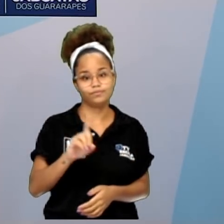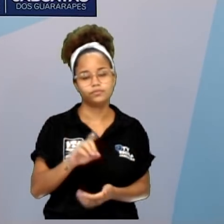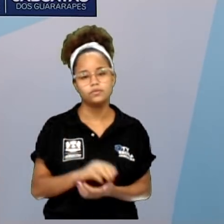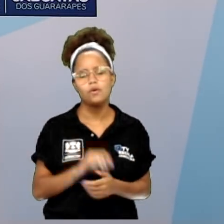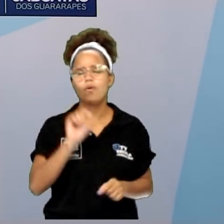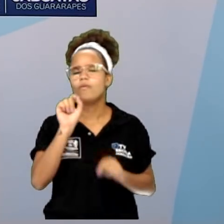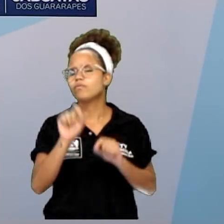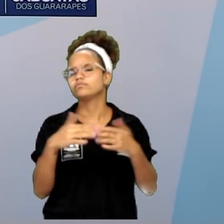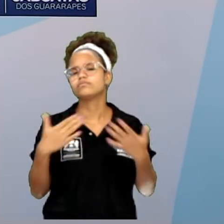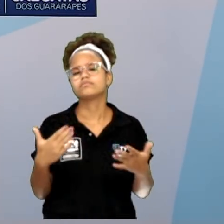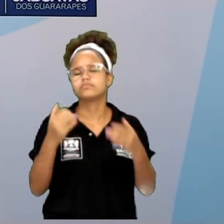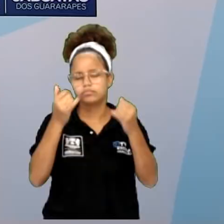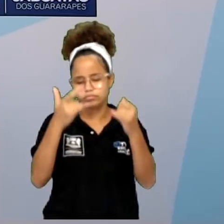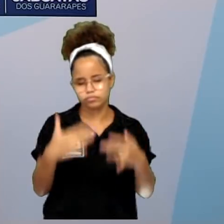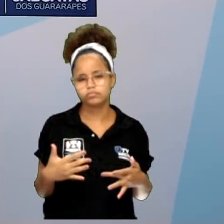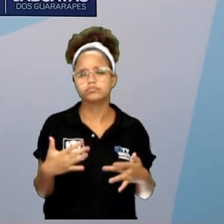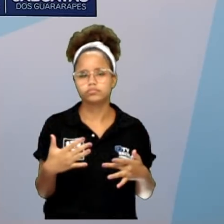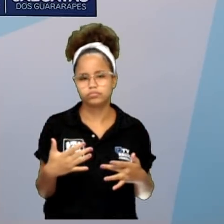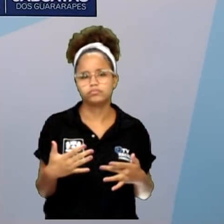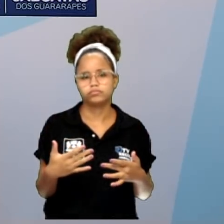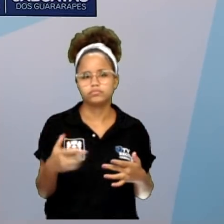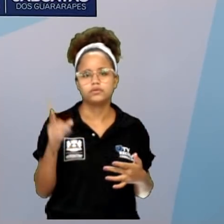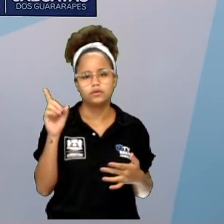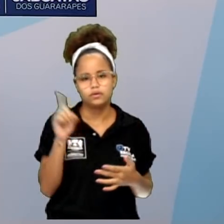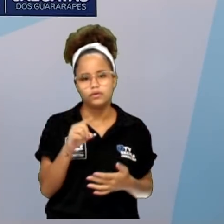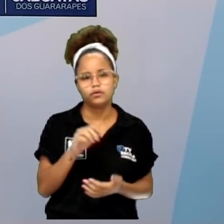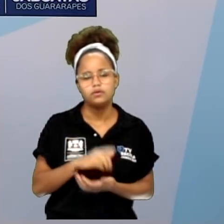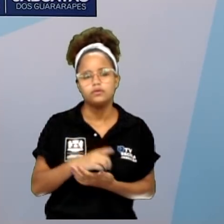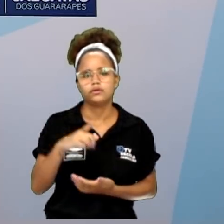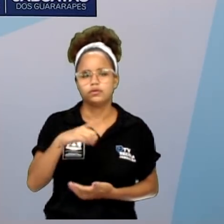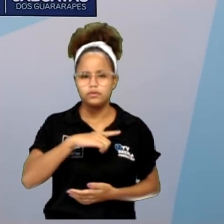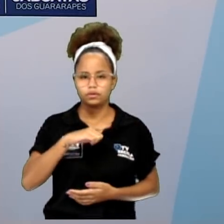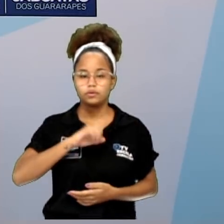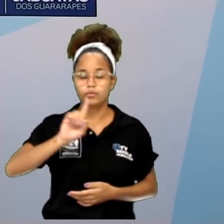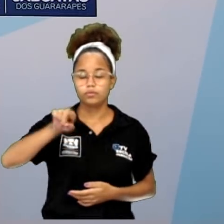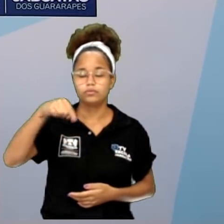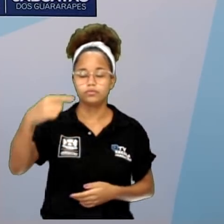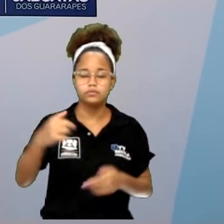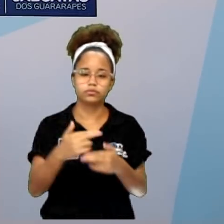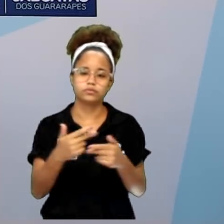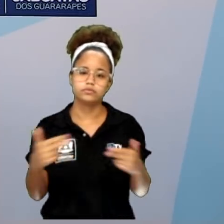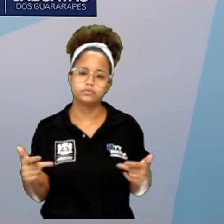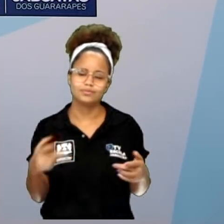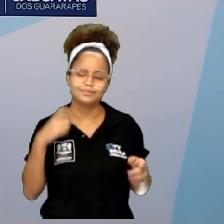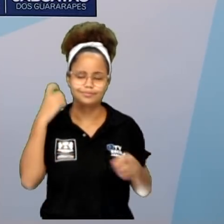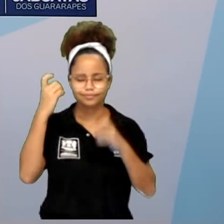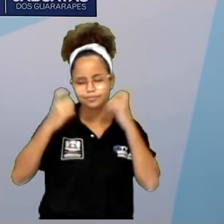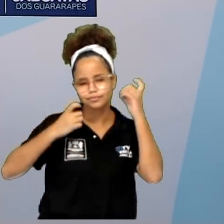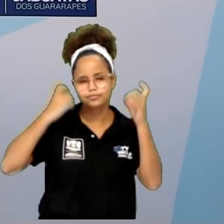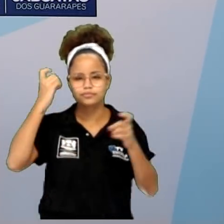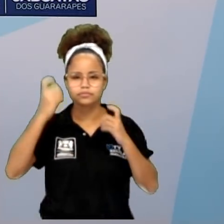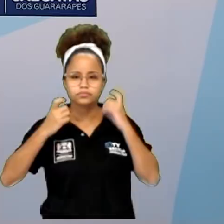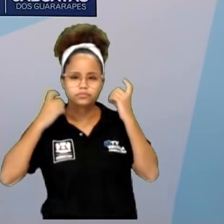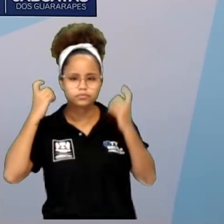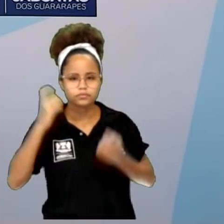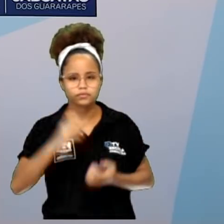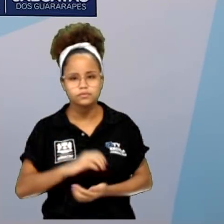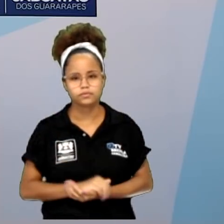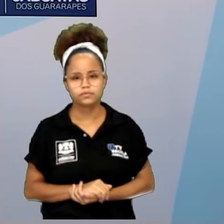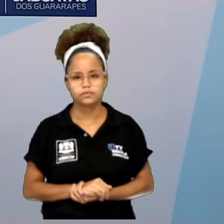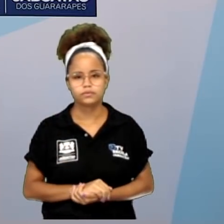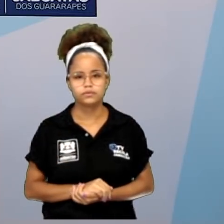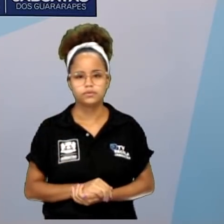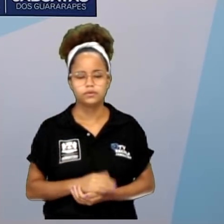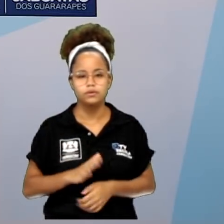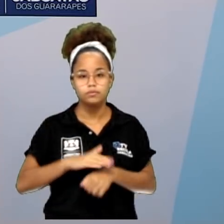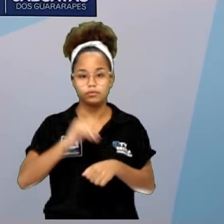No fundo, ele quer dizer aqui que a gente tem outras coisas para se preocupar. Em vez de ficar se preocupando com a maioridade penal,